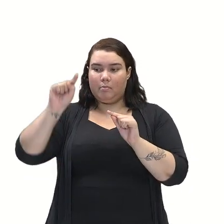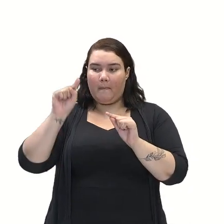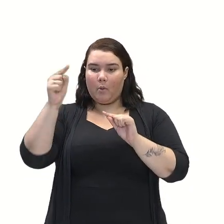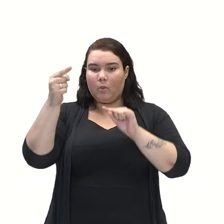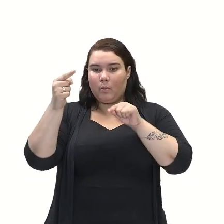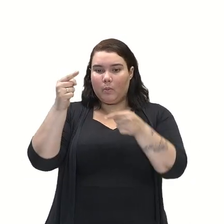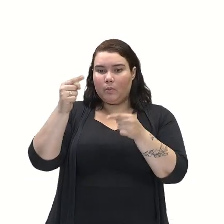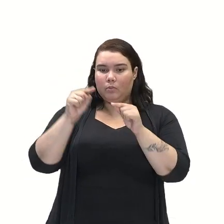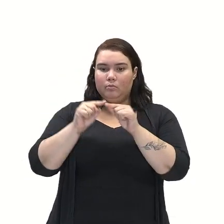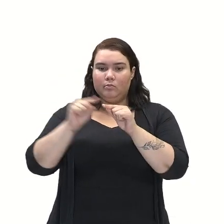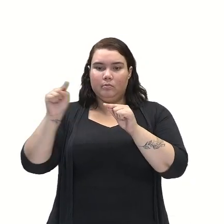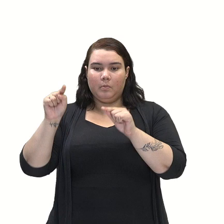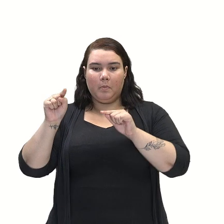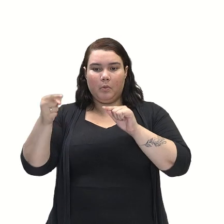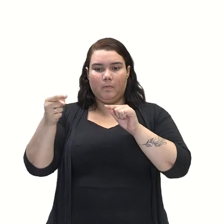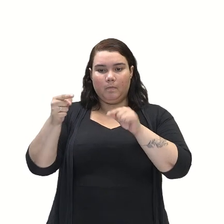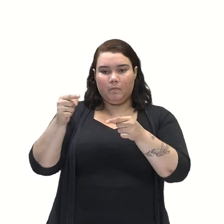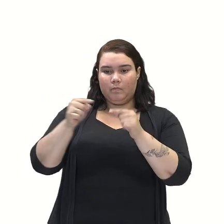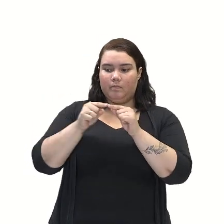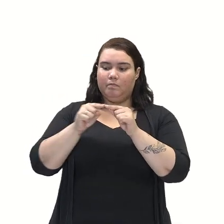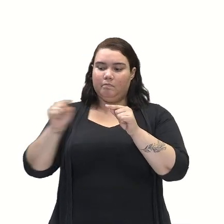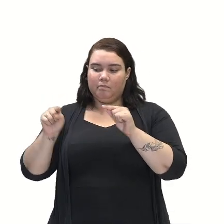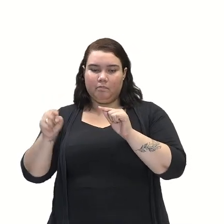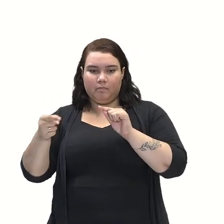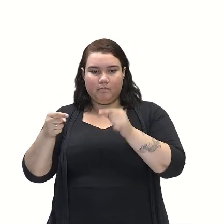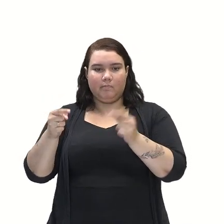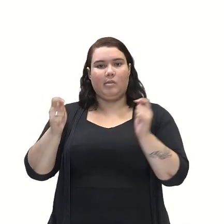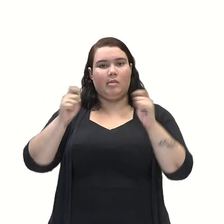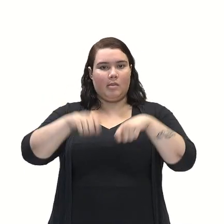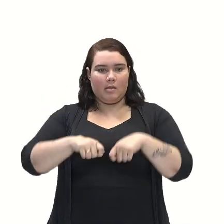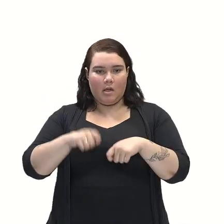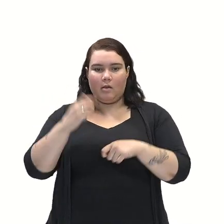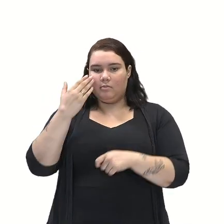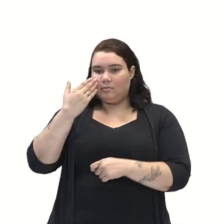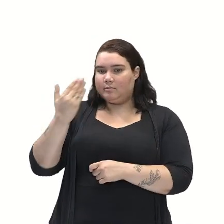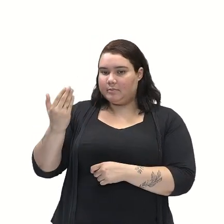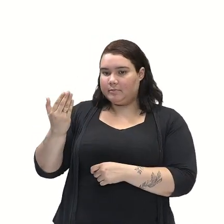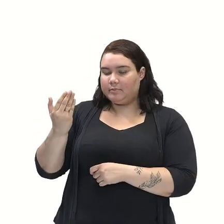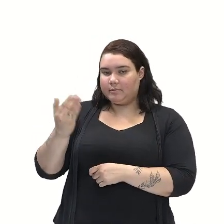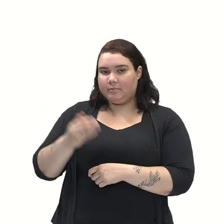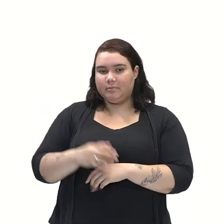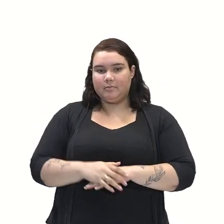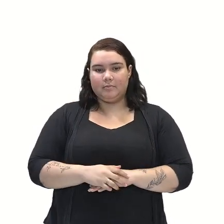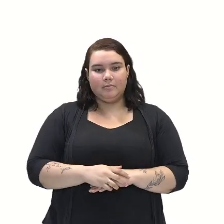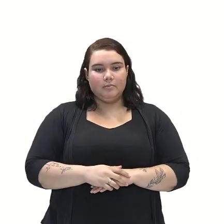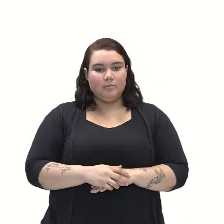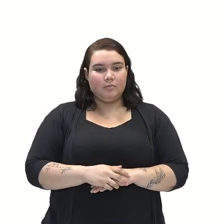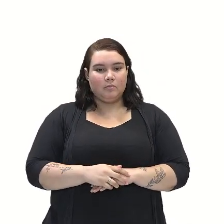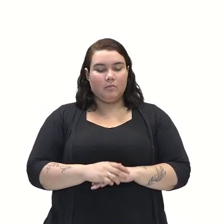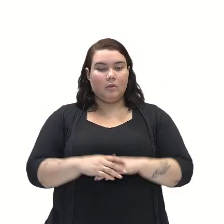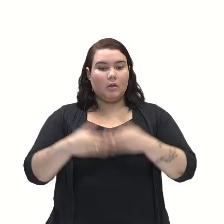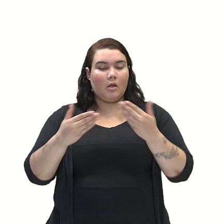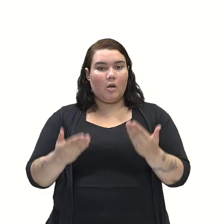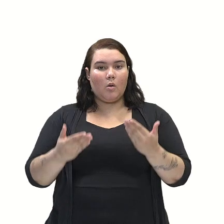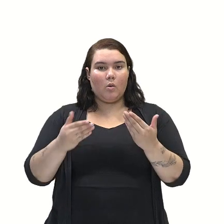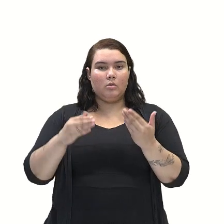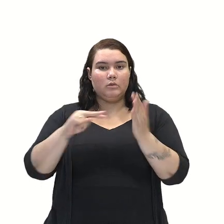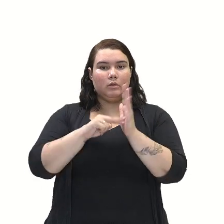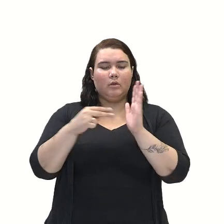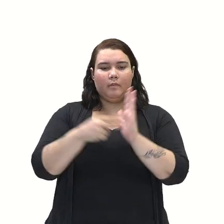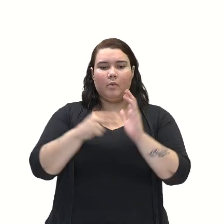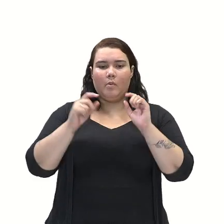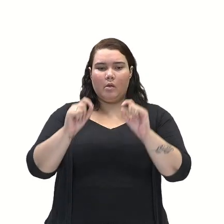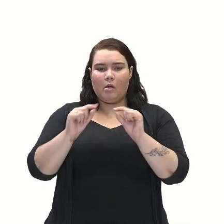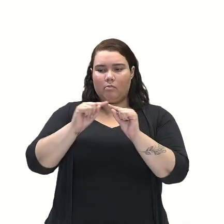do centro e vão a qualquer ponto da circunferência. Quem são esses riscos